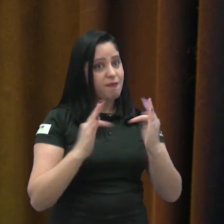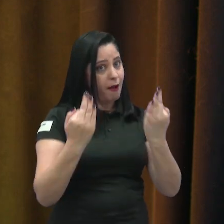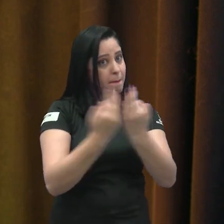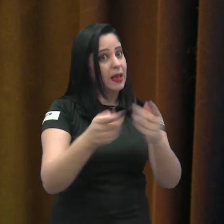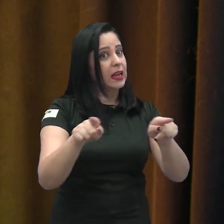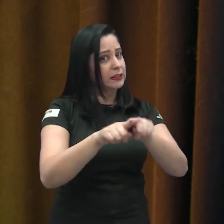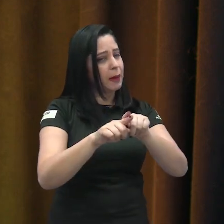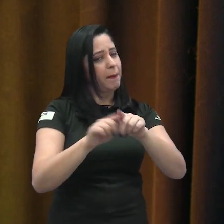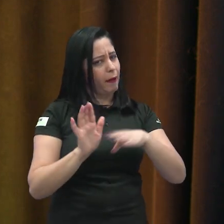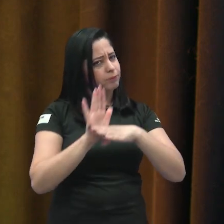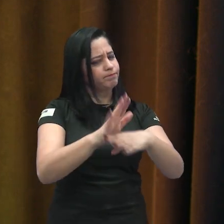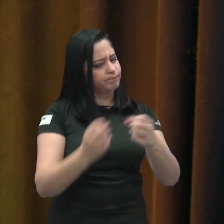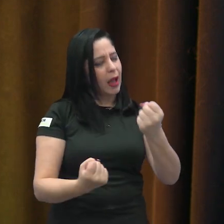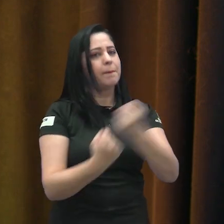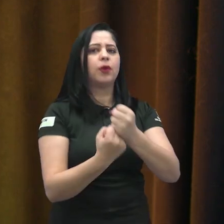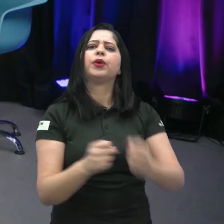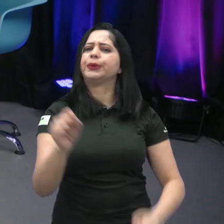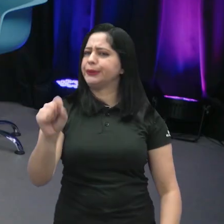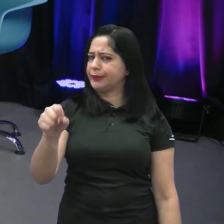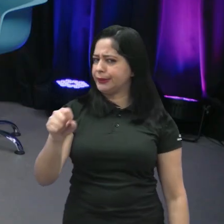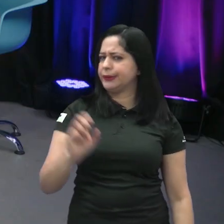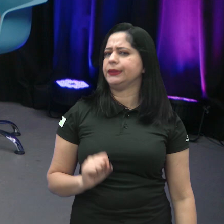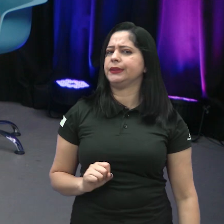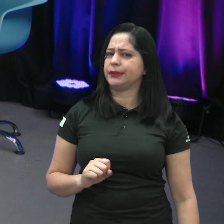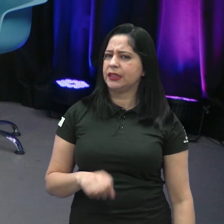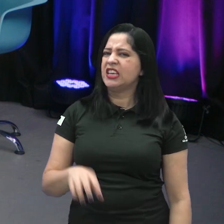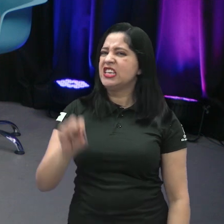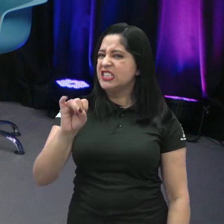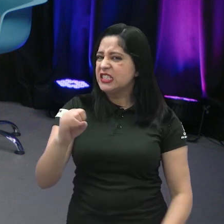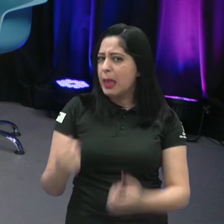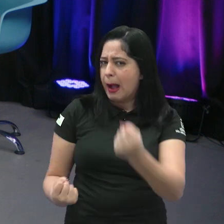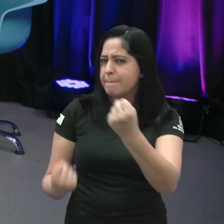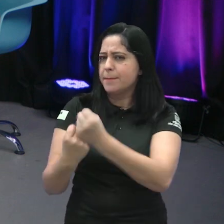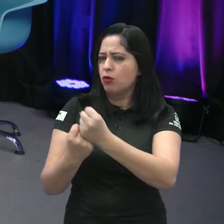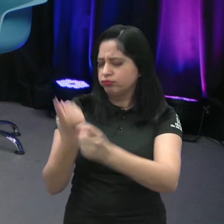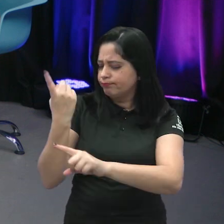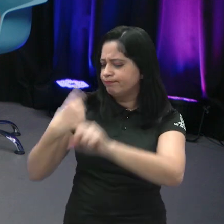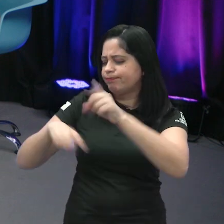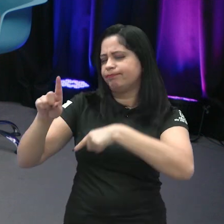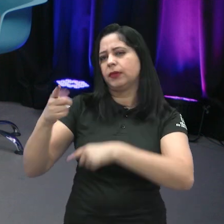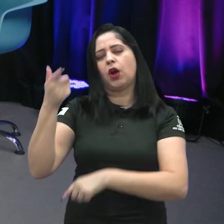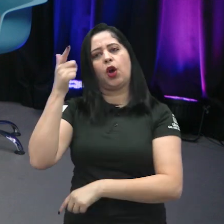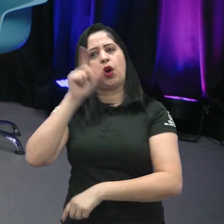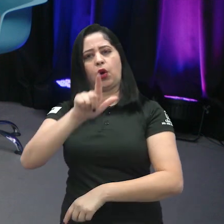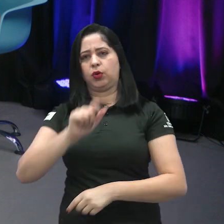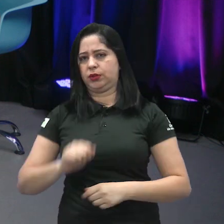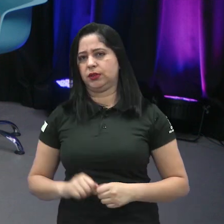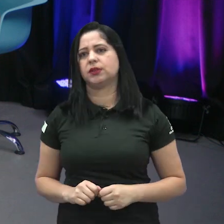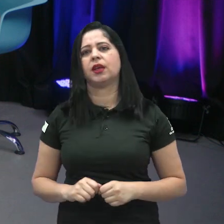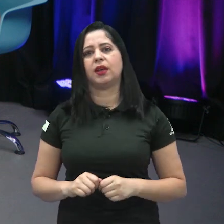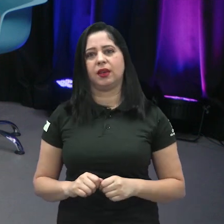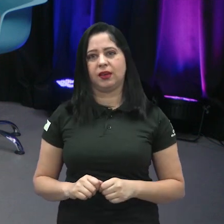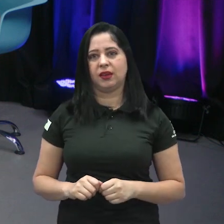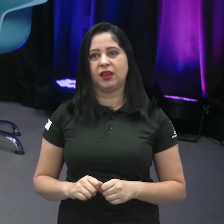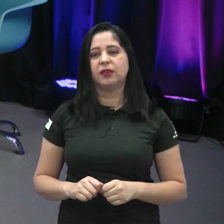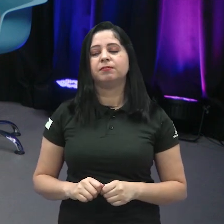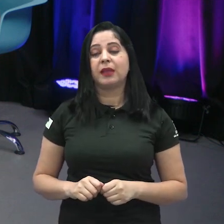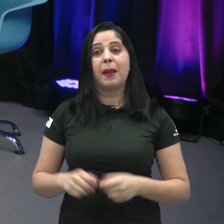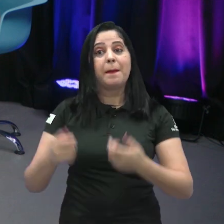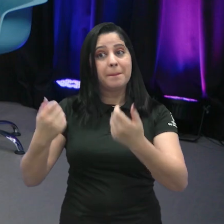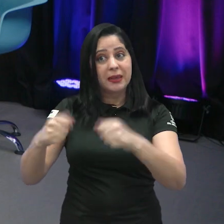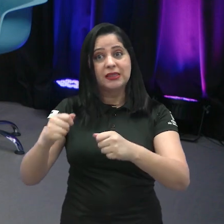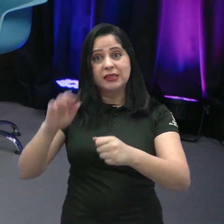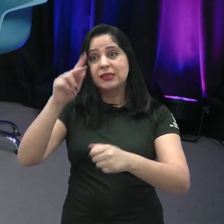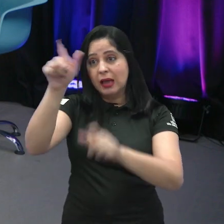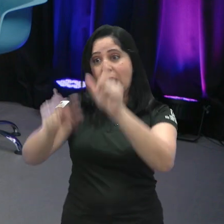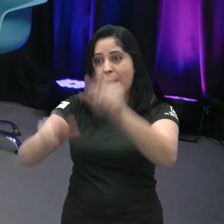a família faz a diferença também. Exatamente, os apoios, né, que a gente tem ao longo de tudo que a gente quer construir, né? Exato. Alguém que